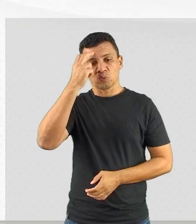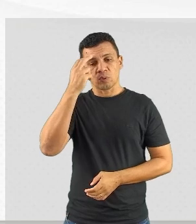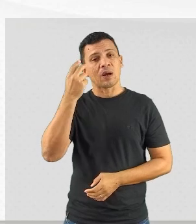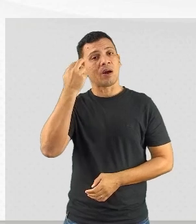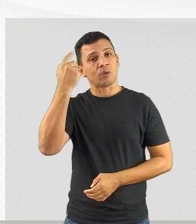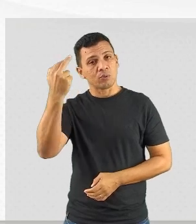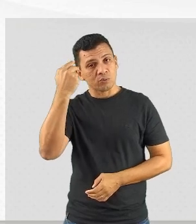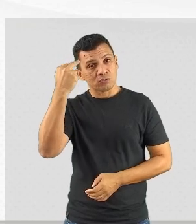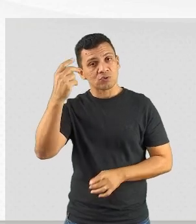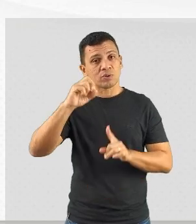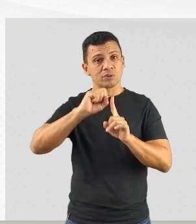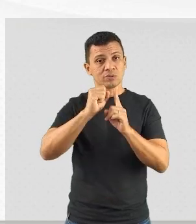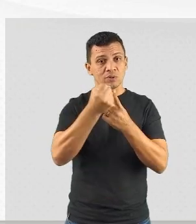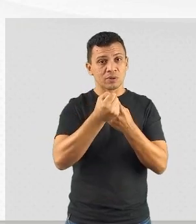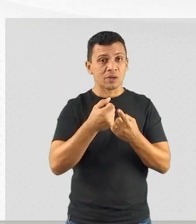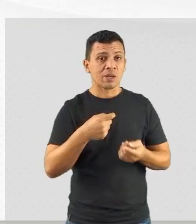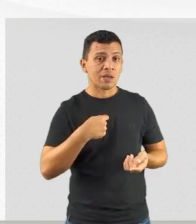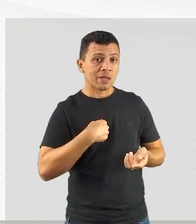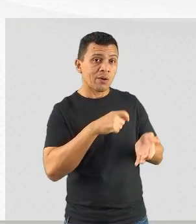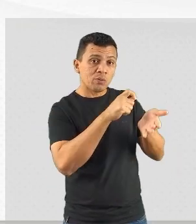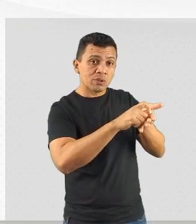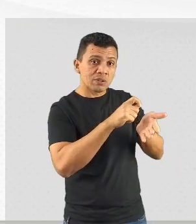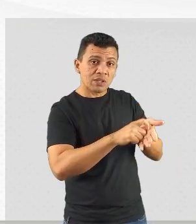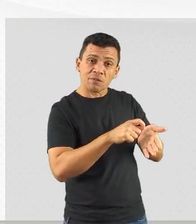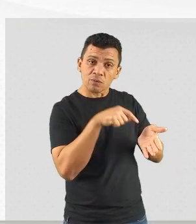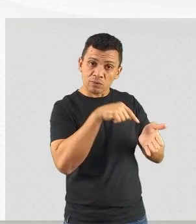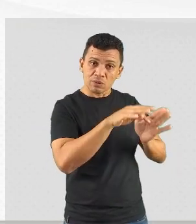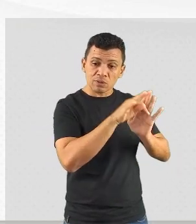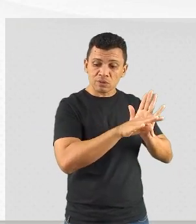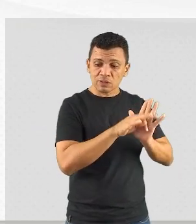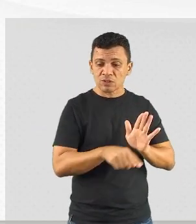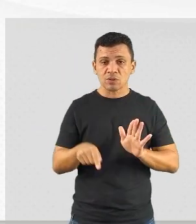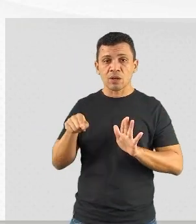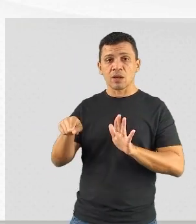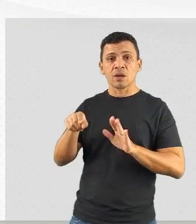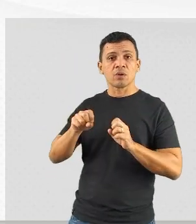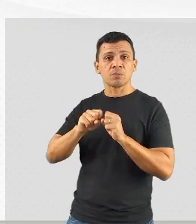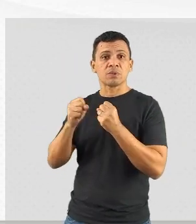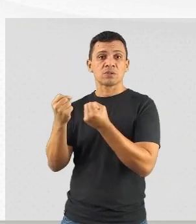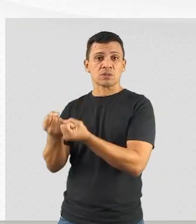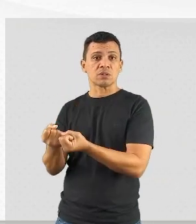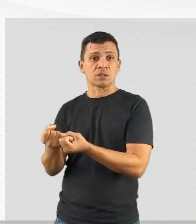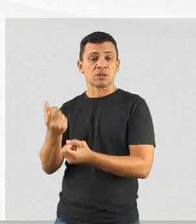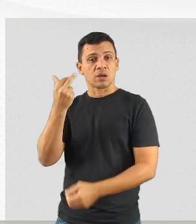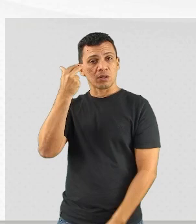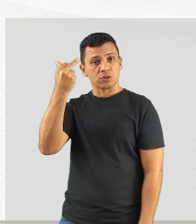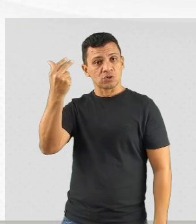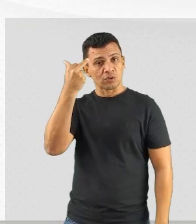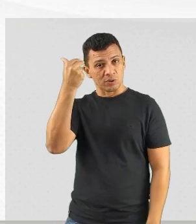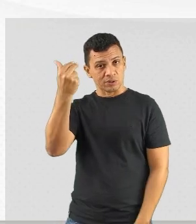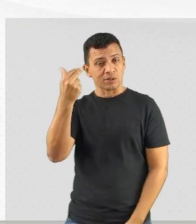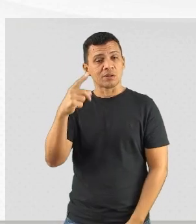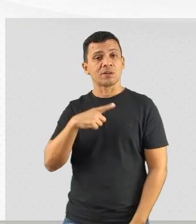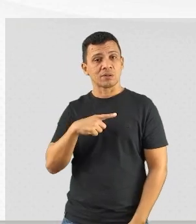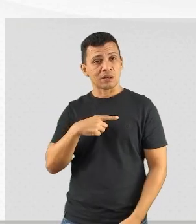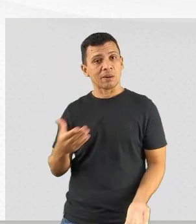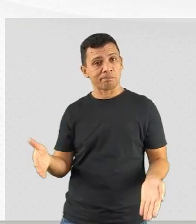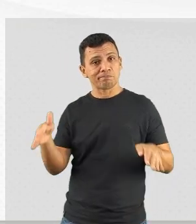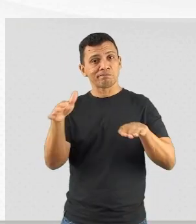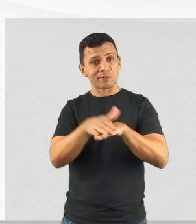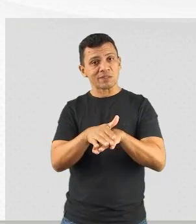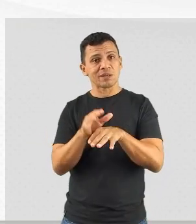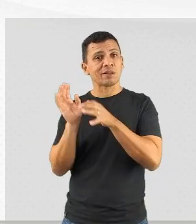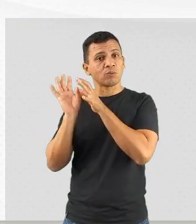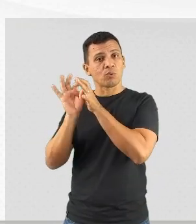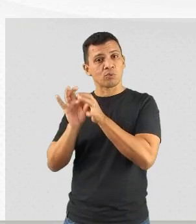preciso entender que eu produzo um texto para uma sociedade que, historicamente, está inserida em um contexto, e esse contexto